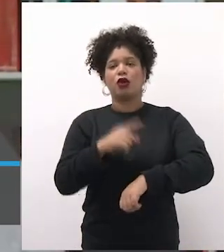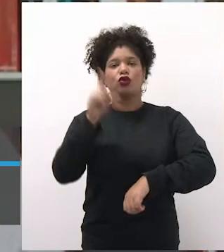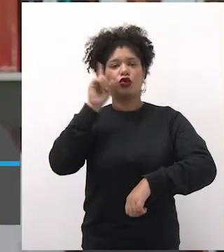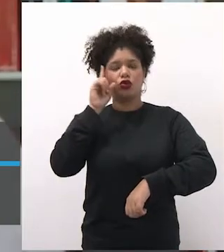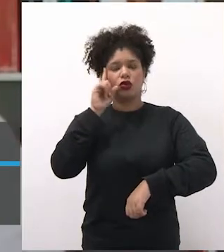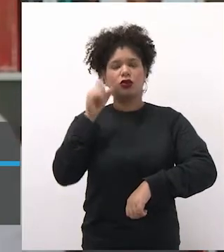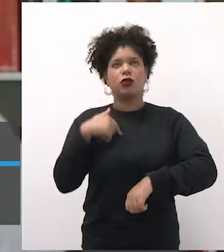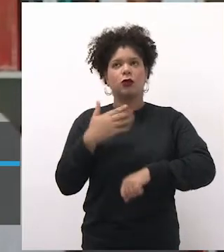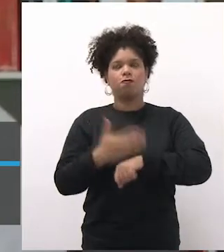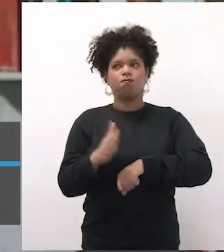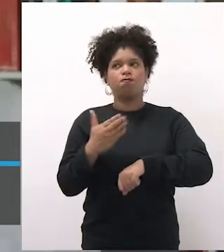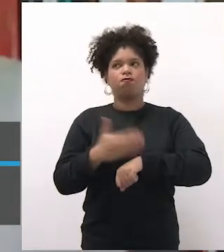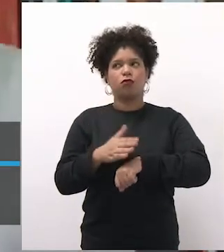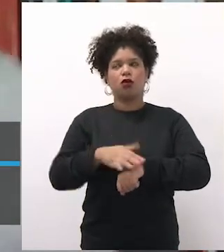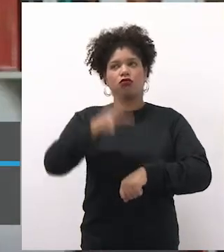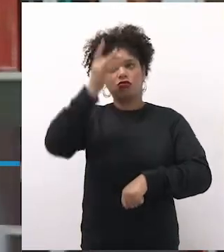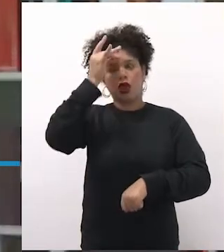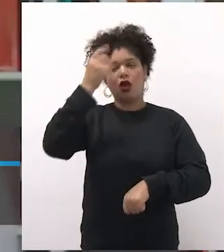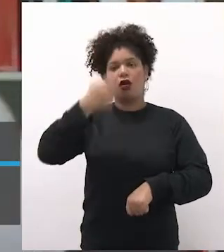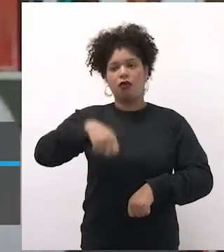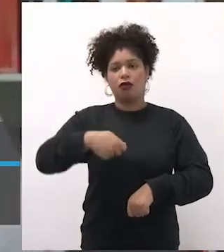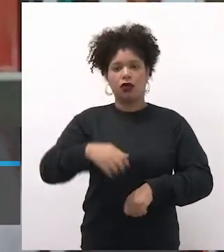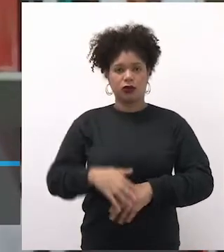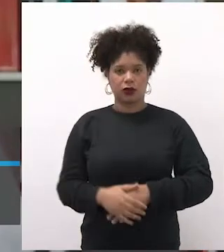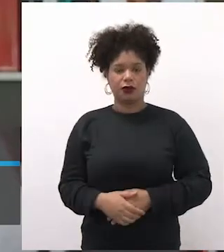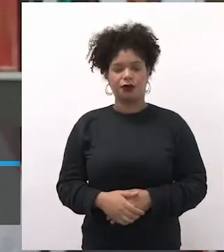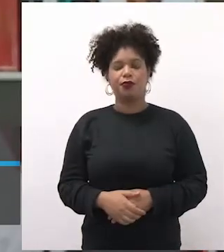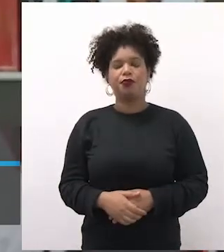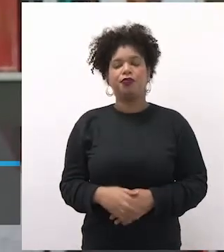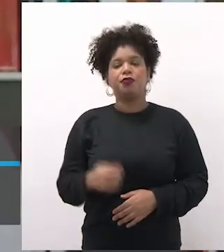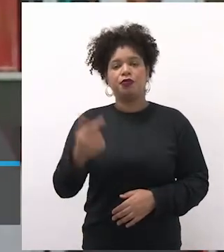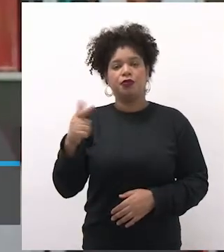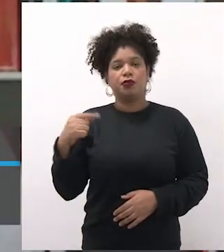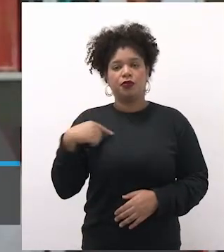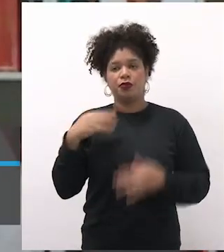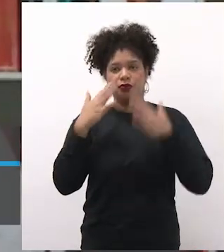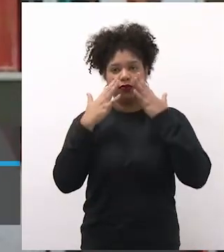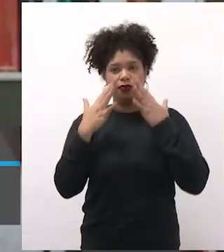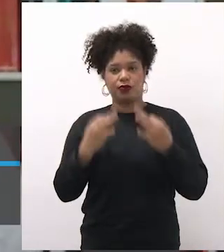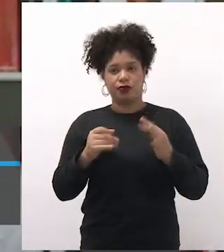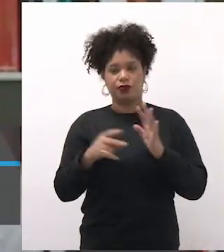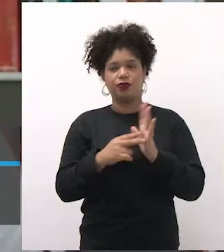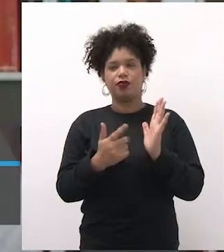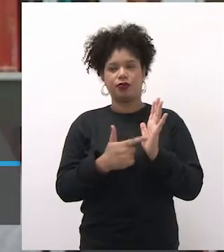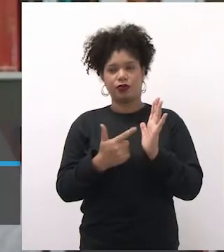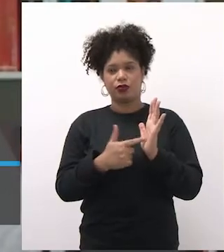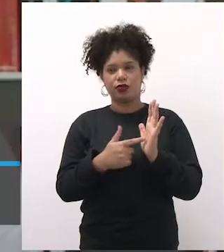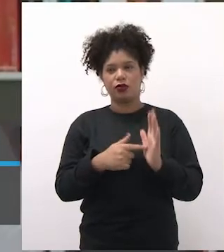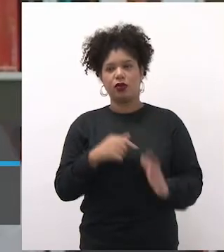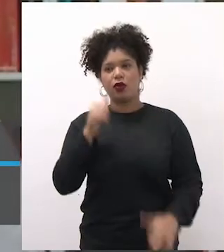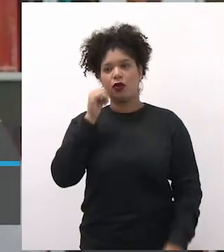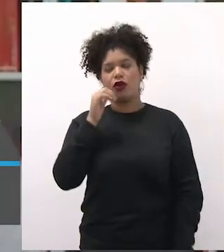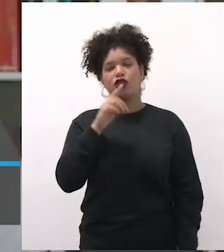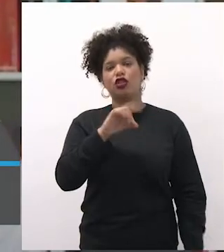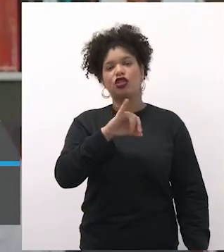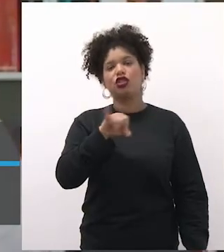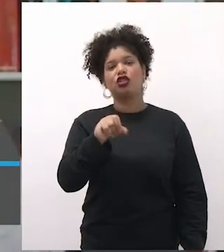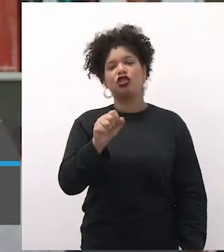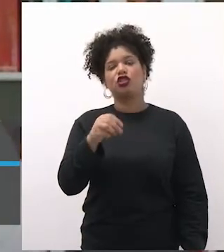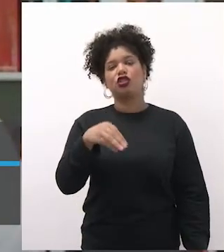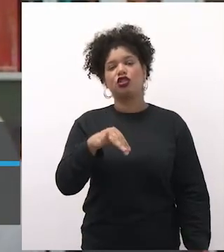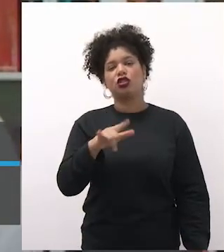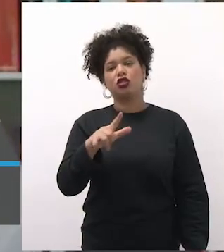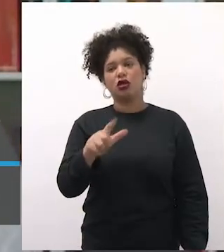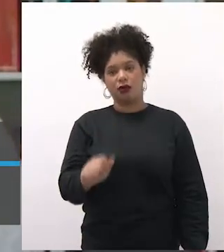exercício. Um item que me chamou muito a atenção no livro da autora Djamila Ribeiro, no